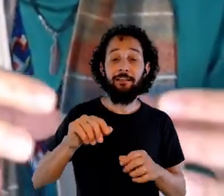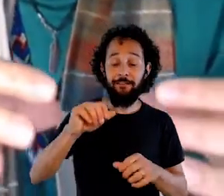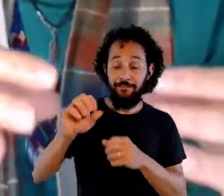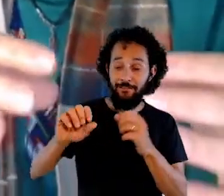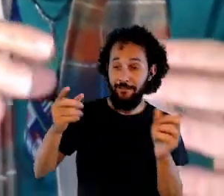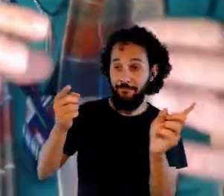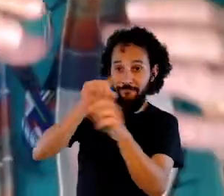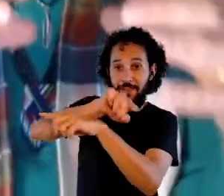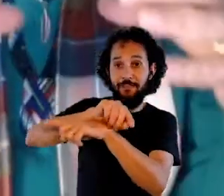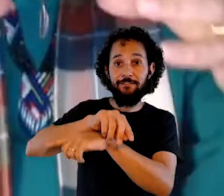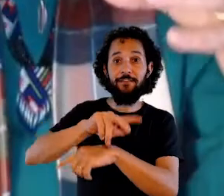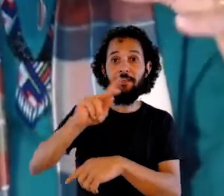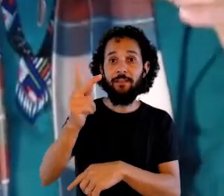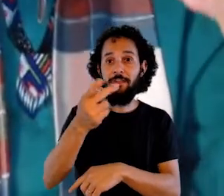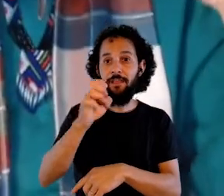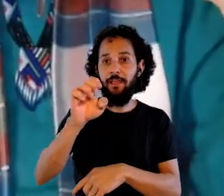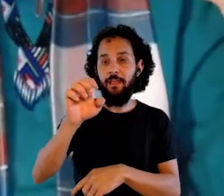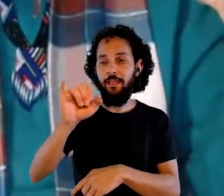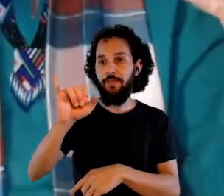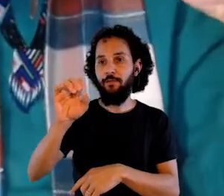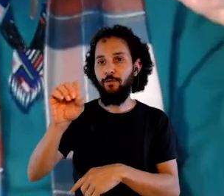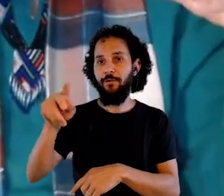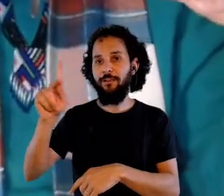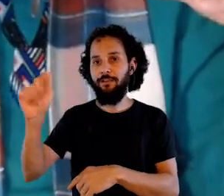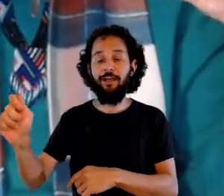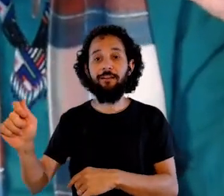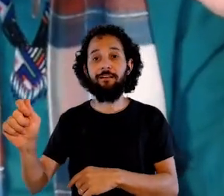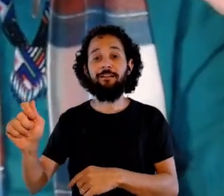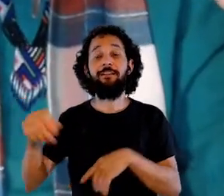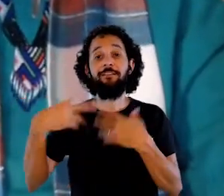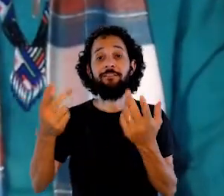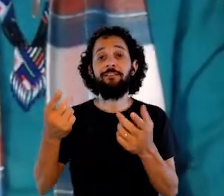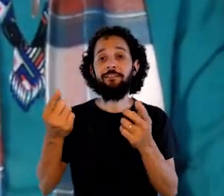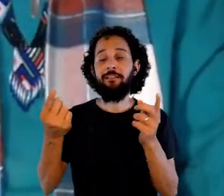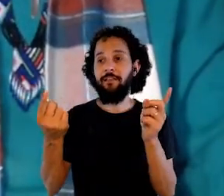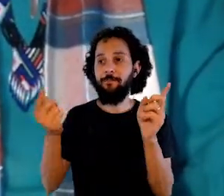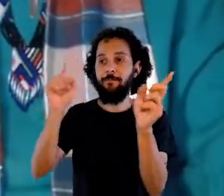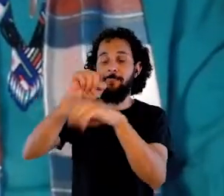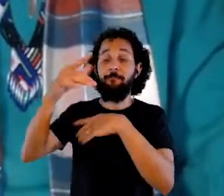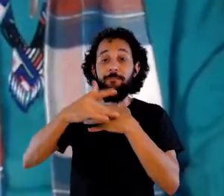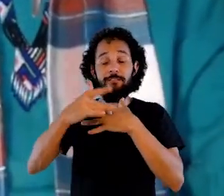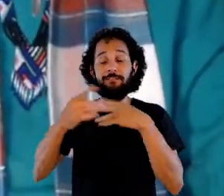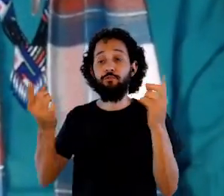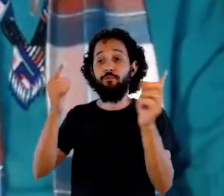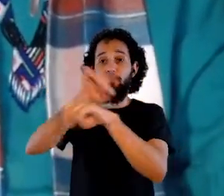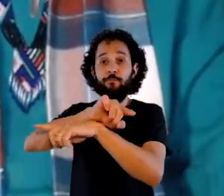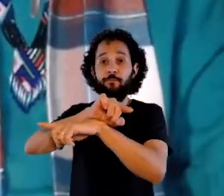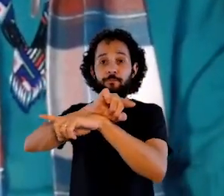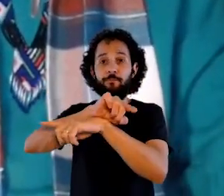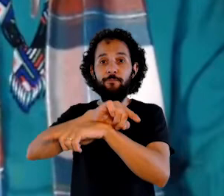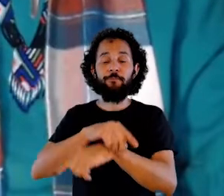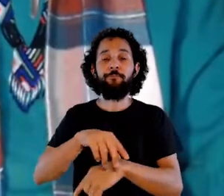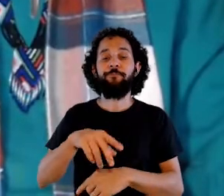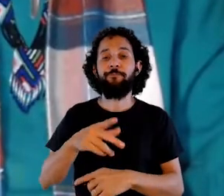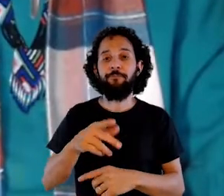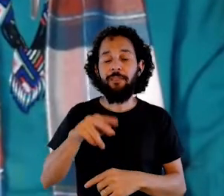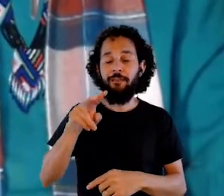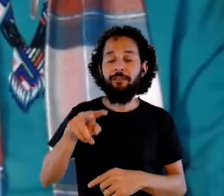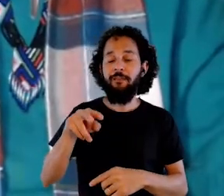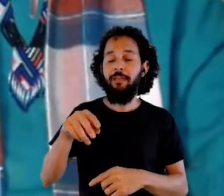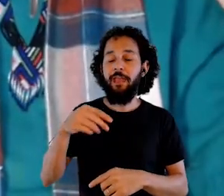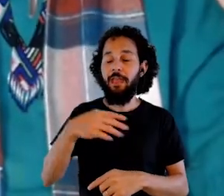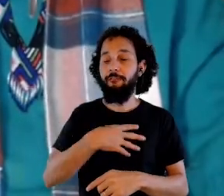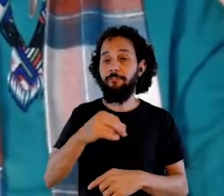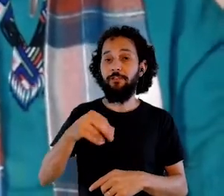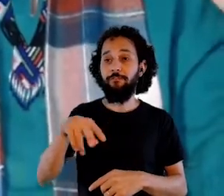oposto. Então, é a medicina dos opostos. Heioka é filho de Vaquinha, que é o deus trovão.